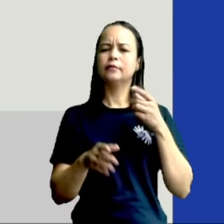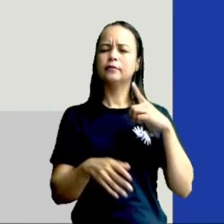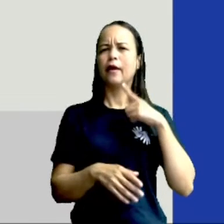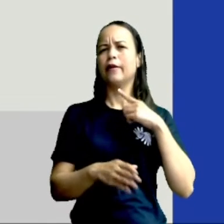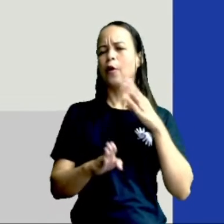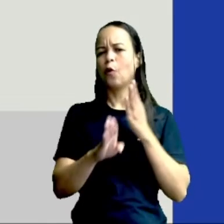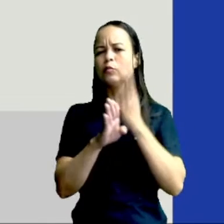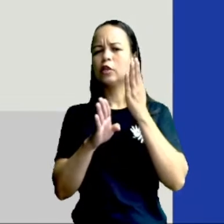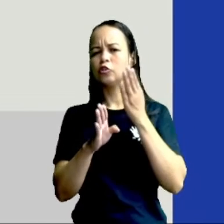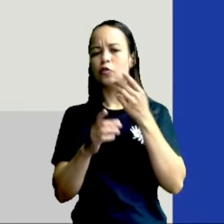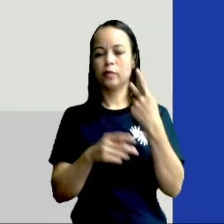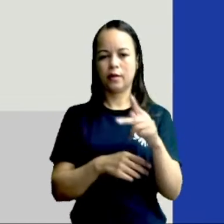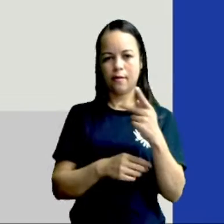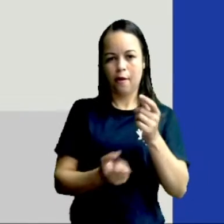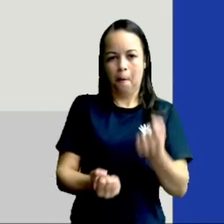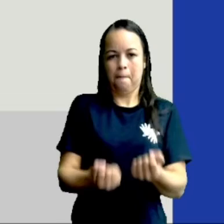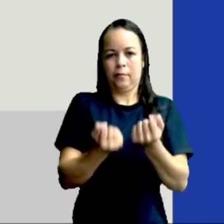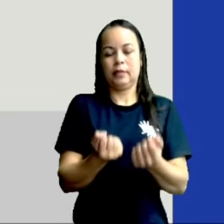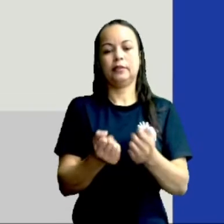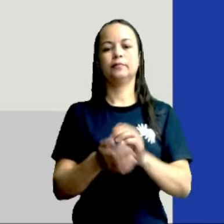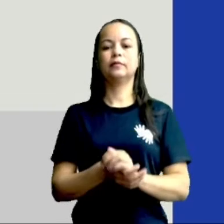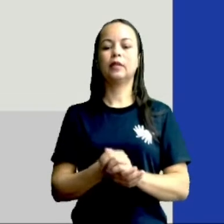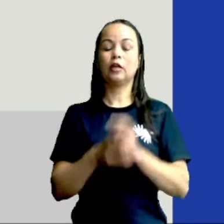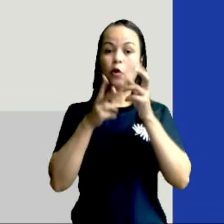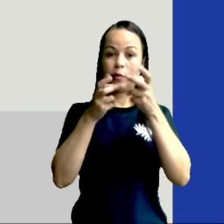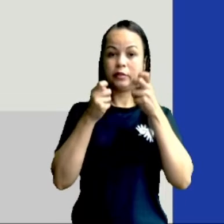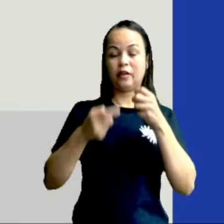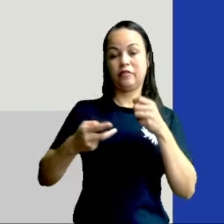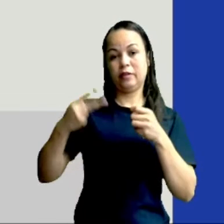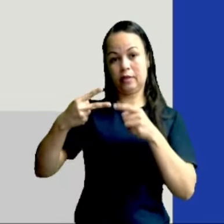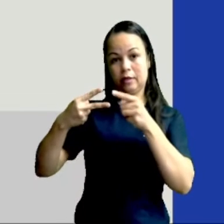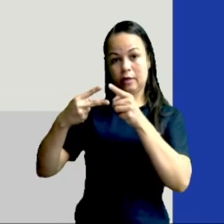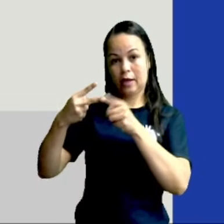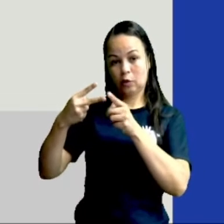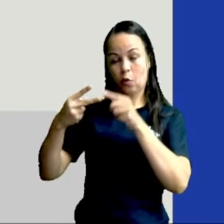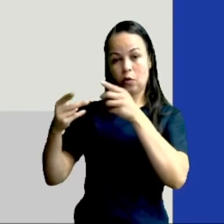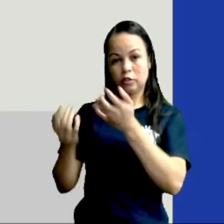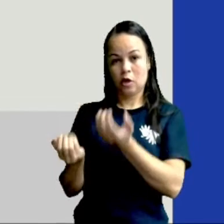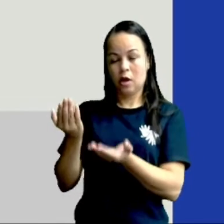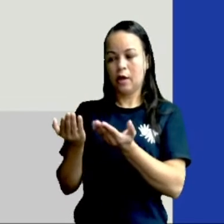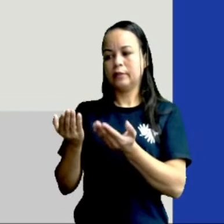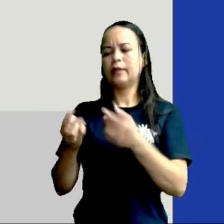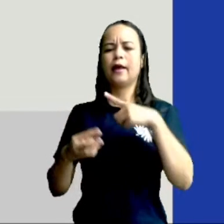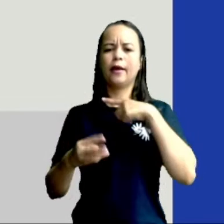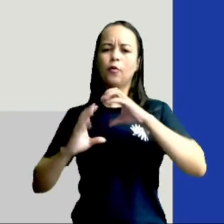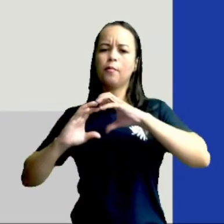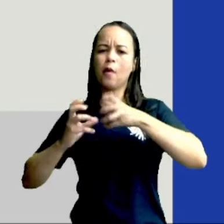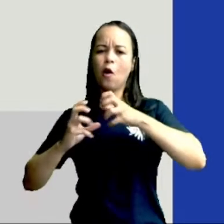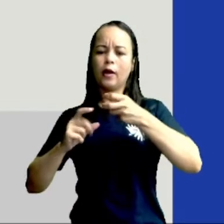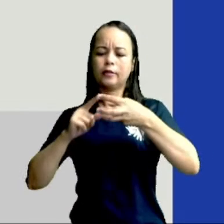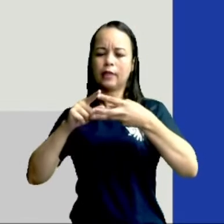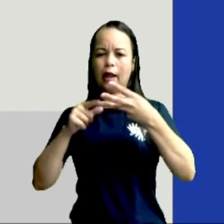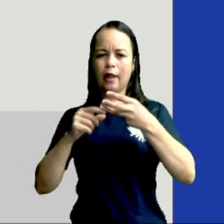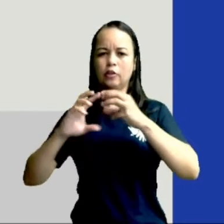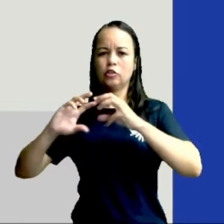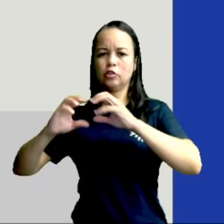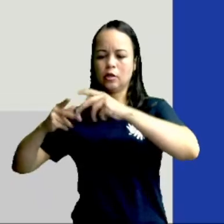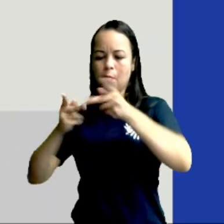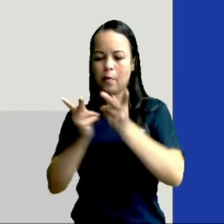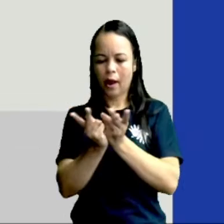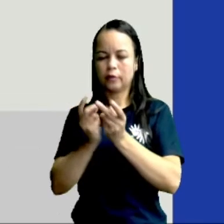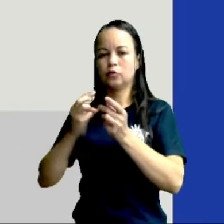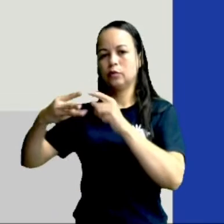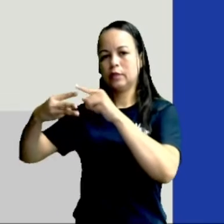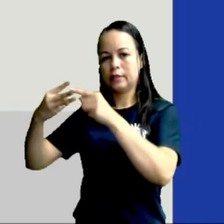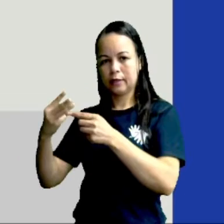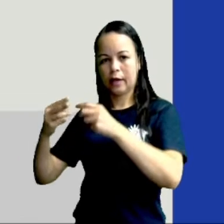descobrir esse peso. A gente nota aí que na balança 2 tem 3 bolas de um lado e 3 bolas do outro. Então, a gente representa aí